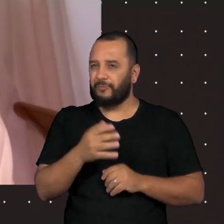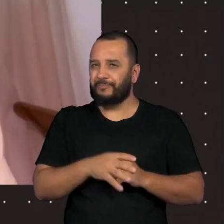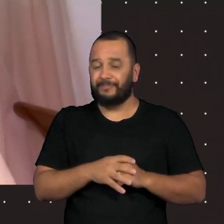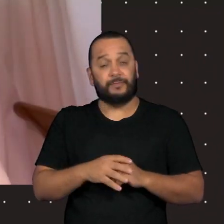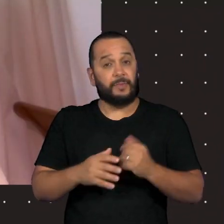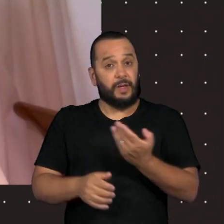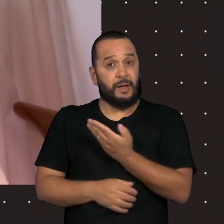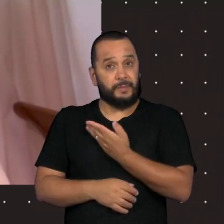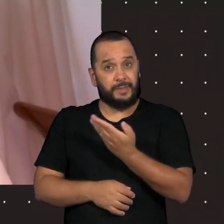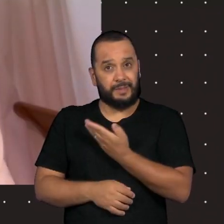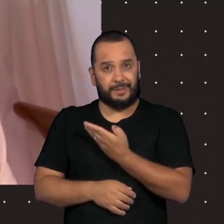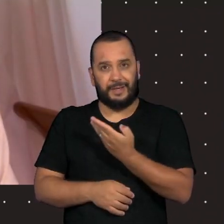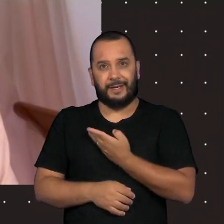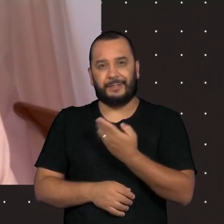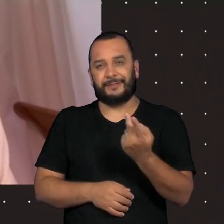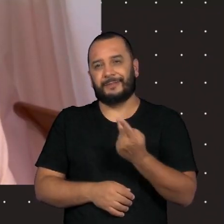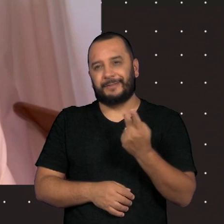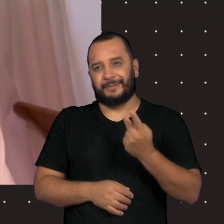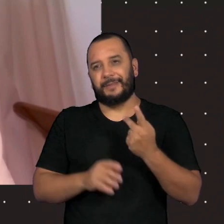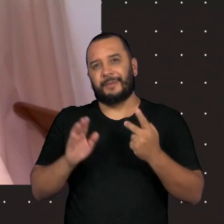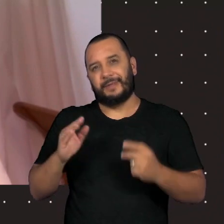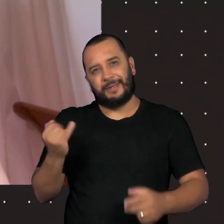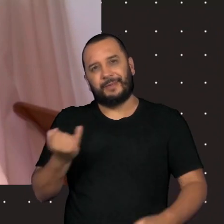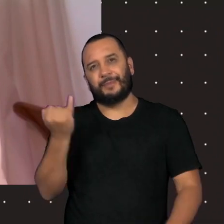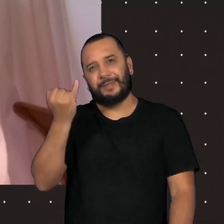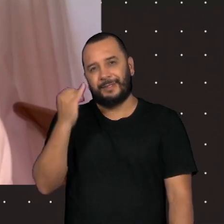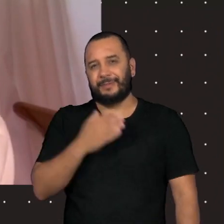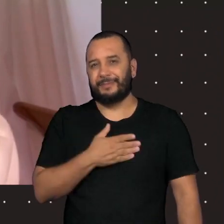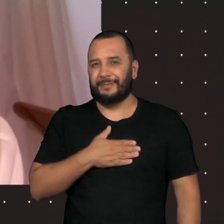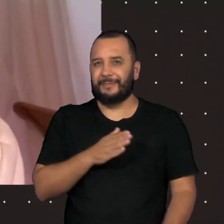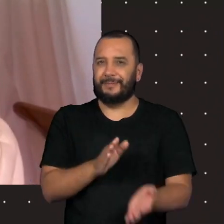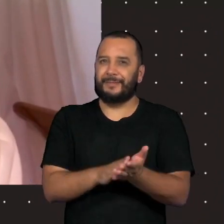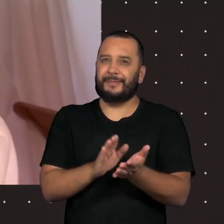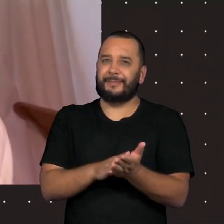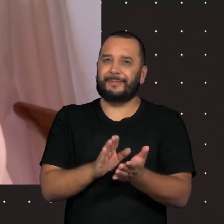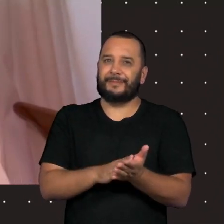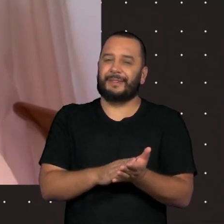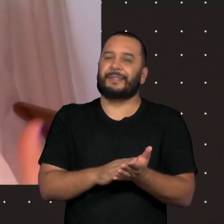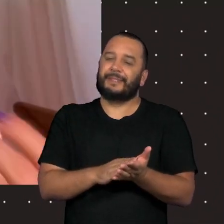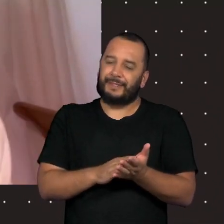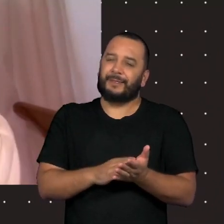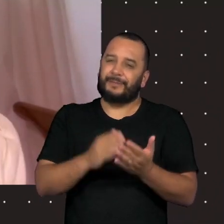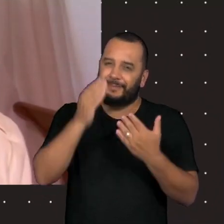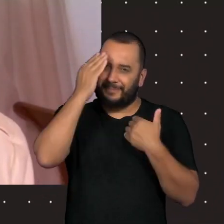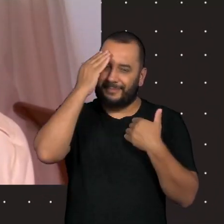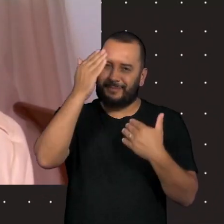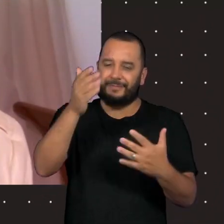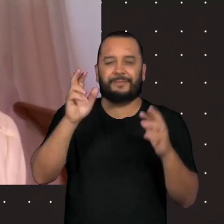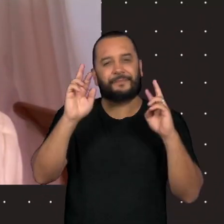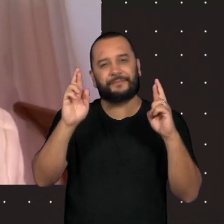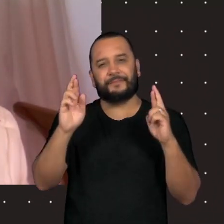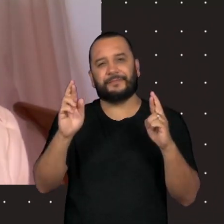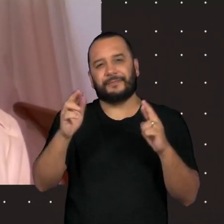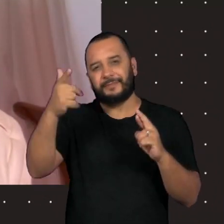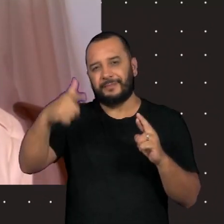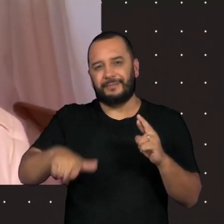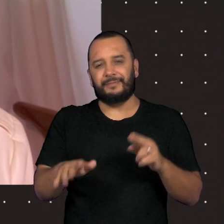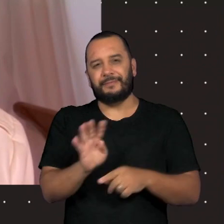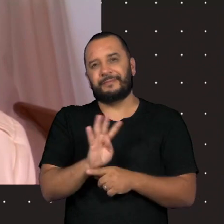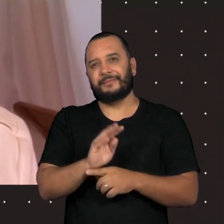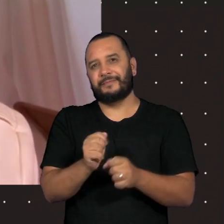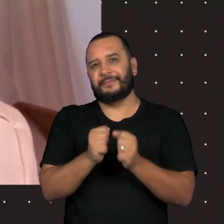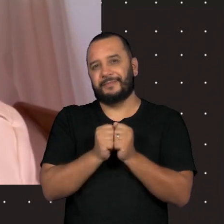desenvolveu, que para mim é muito preciosa. Então, parabéns, obrigada. Espero que a gente faça outros filmes juntos e que o